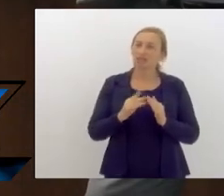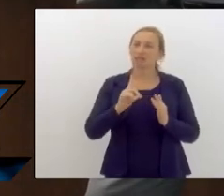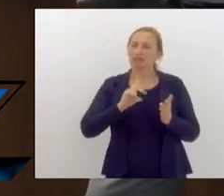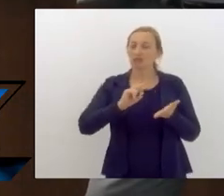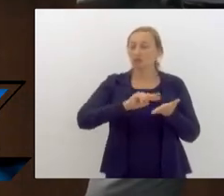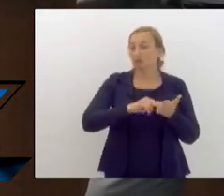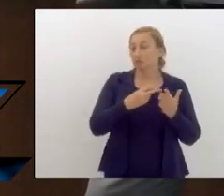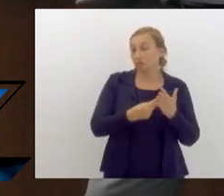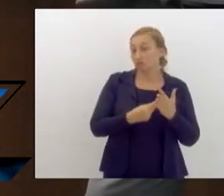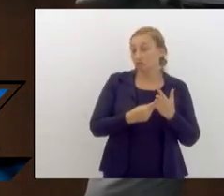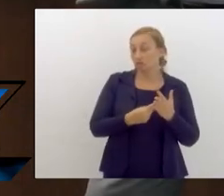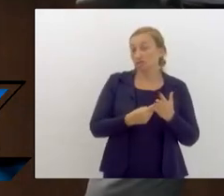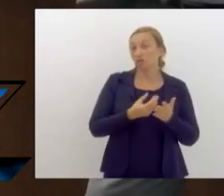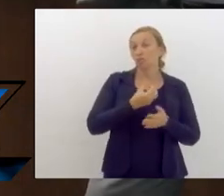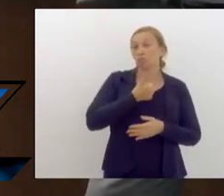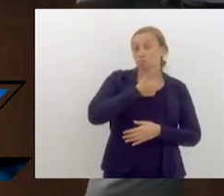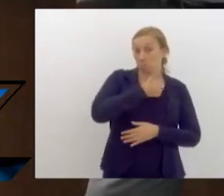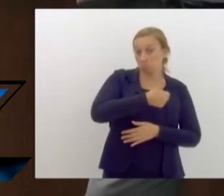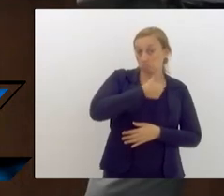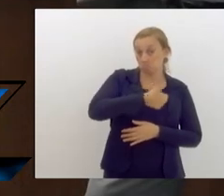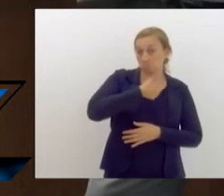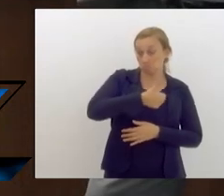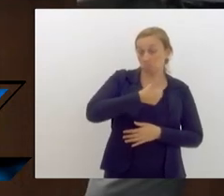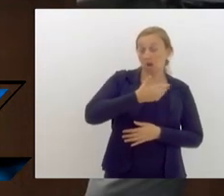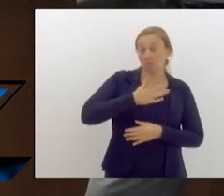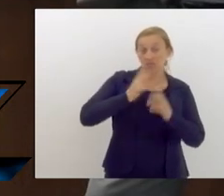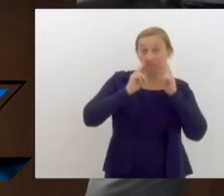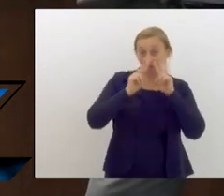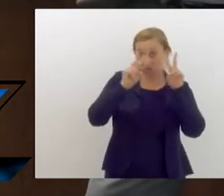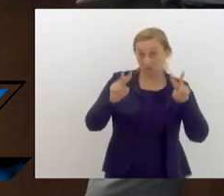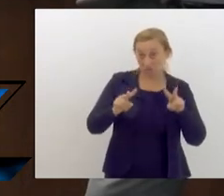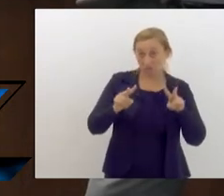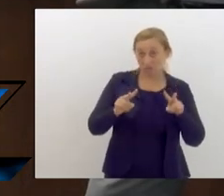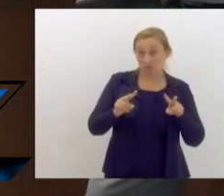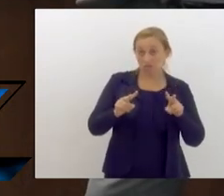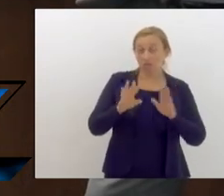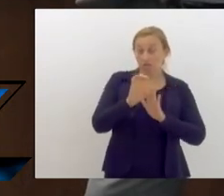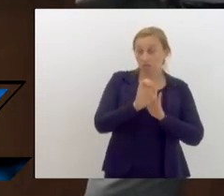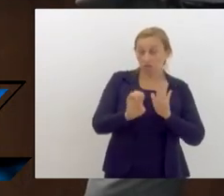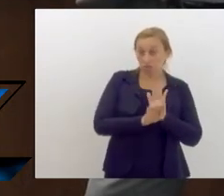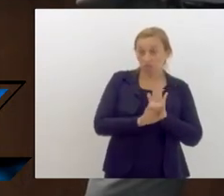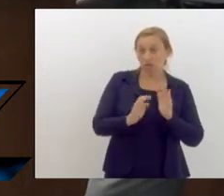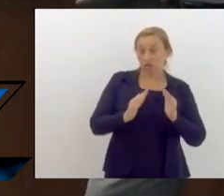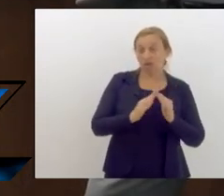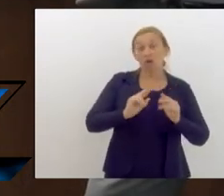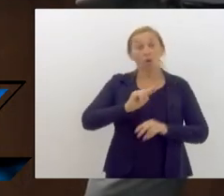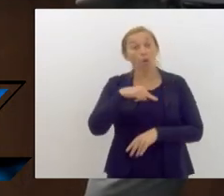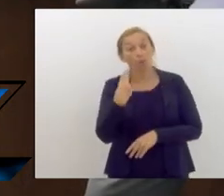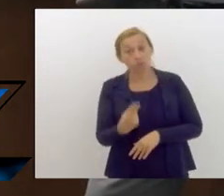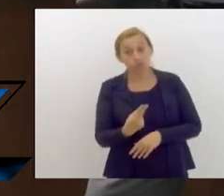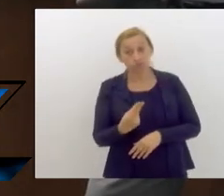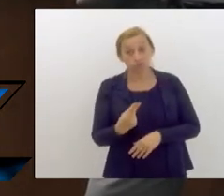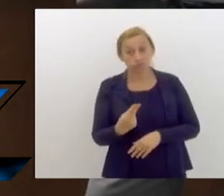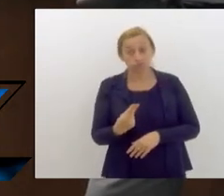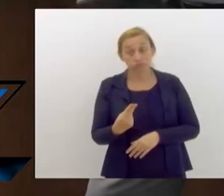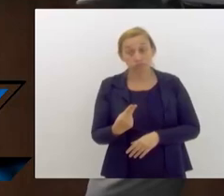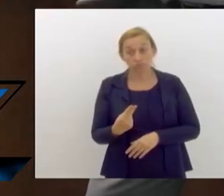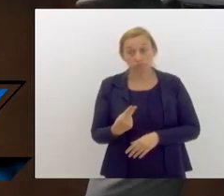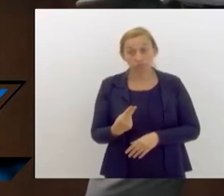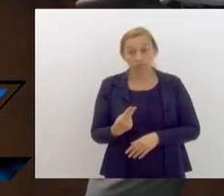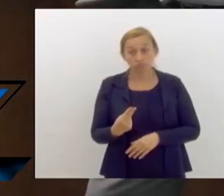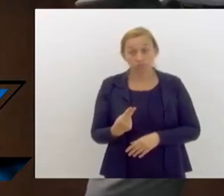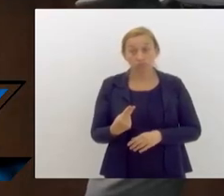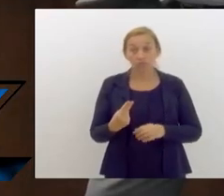exclusivamente positiva que é a minha visão do Que expõe o estatuto o regimento da casa ou se fariamos uma uma